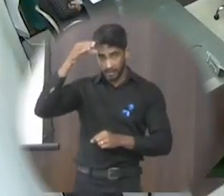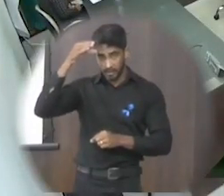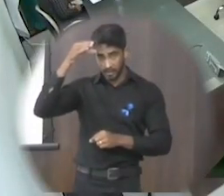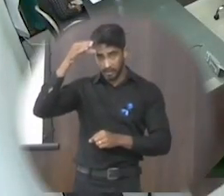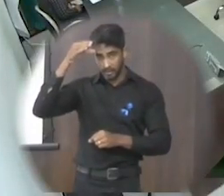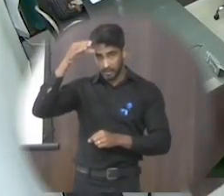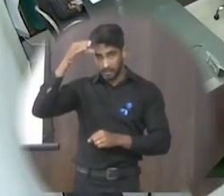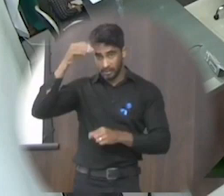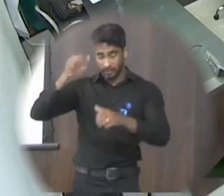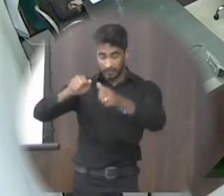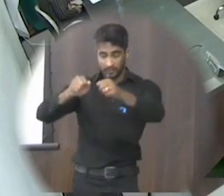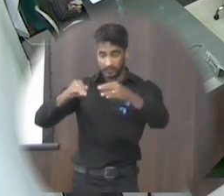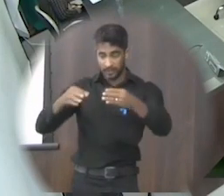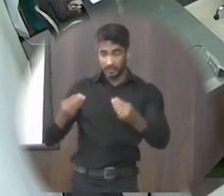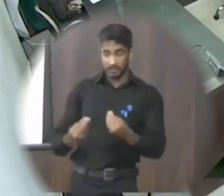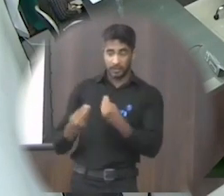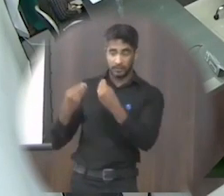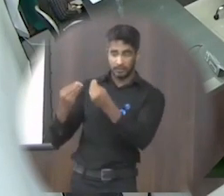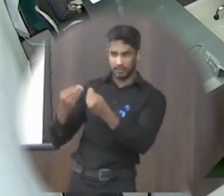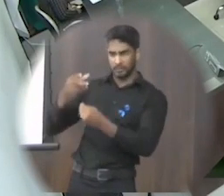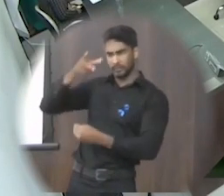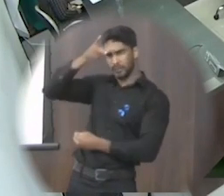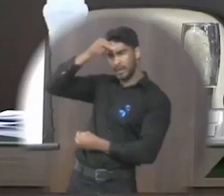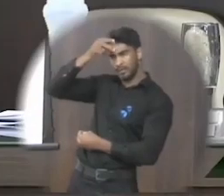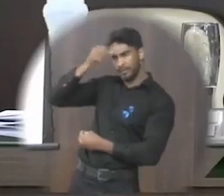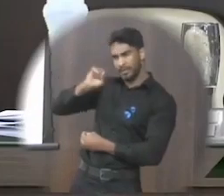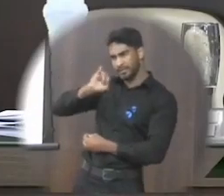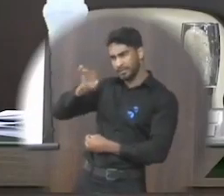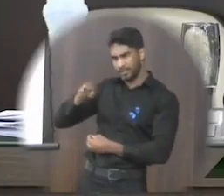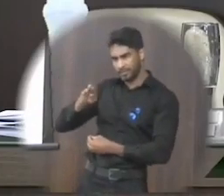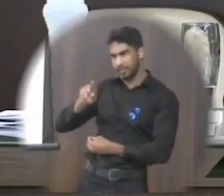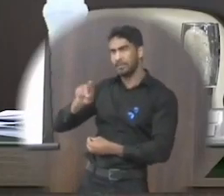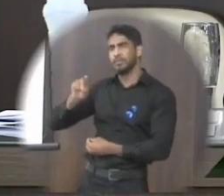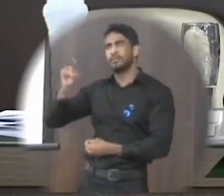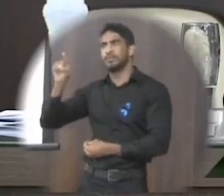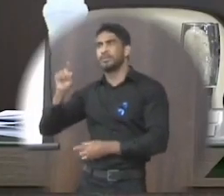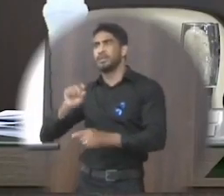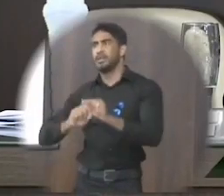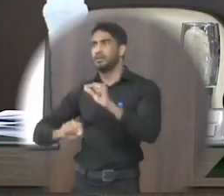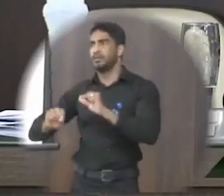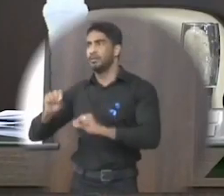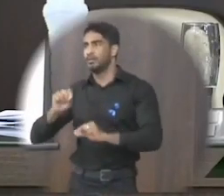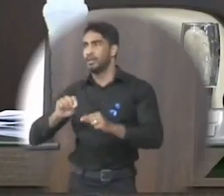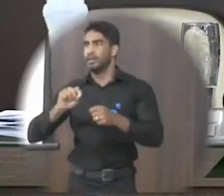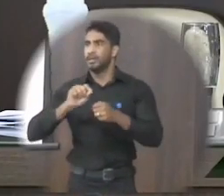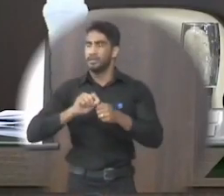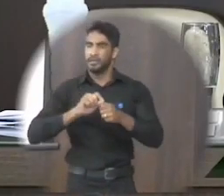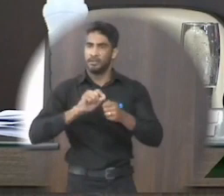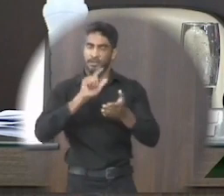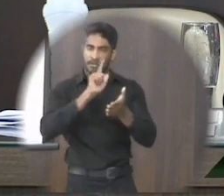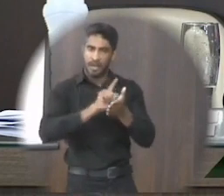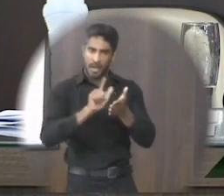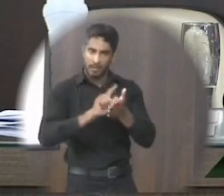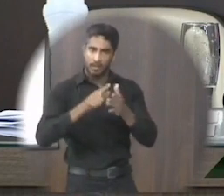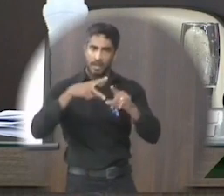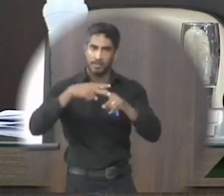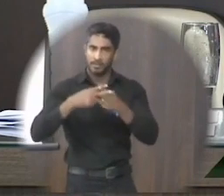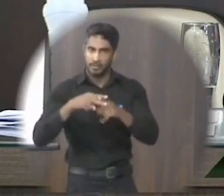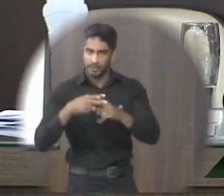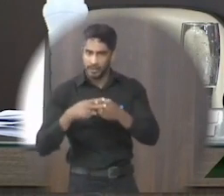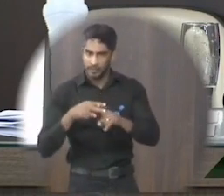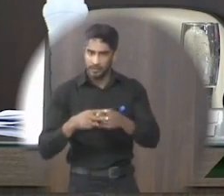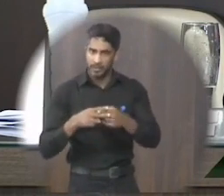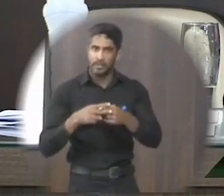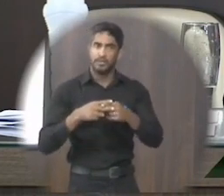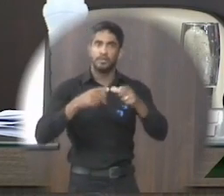deste plenário o seguinte requerimento ao excelentíssimo prefeito de Janaúba, senhor José Aparecido Mendes Santos, que seja realizada a limpeza, manutenção, conservação e higiene dos